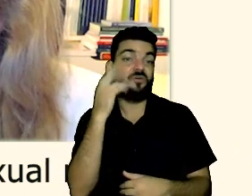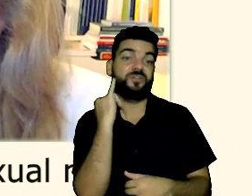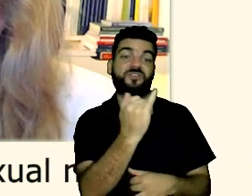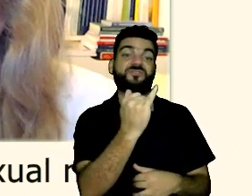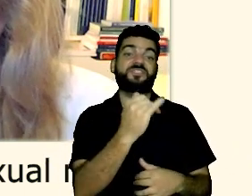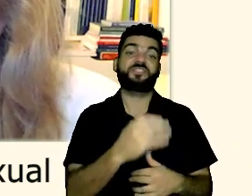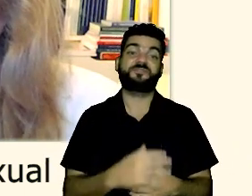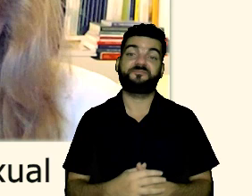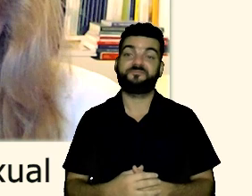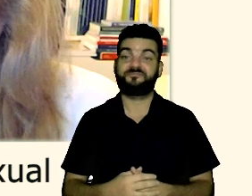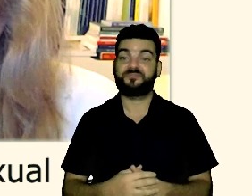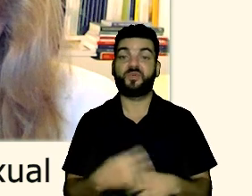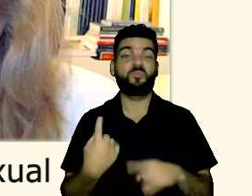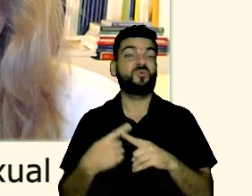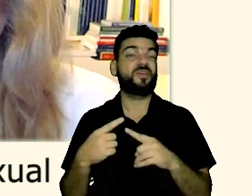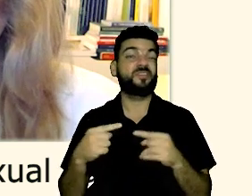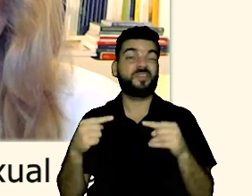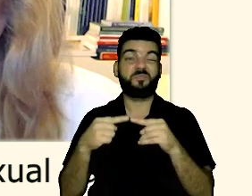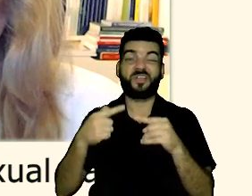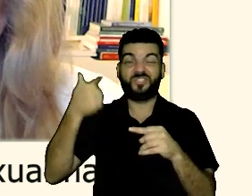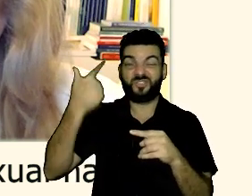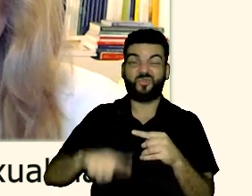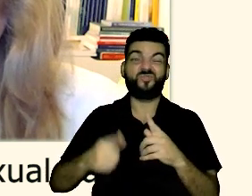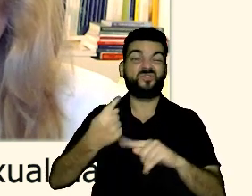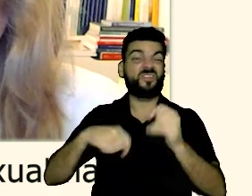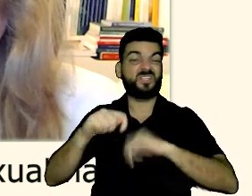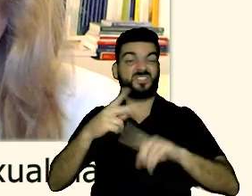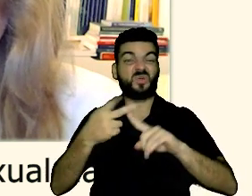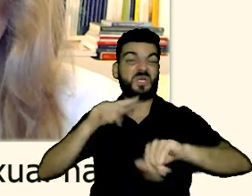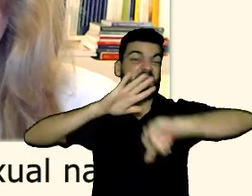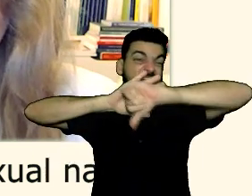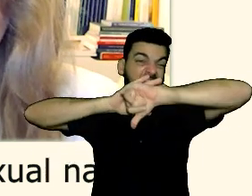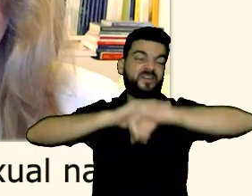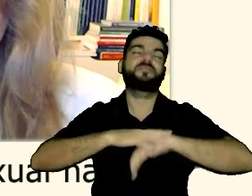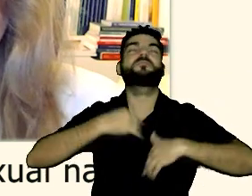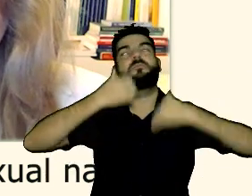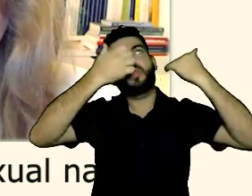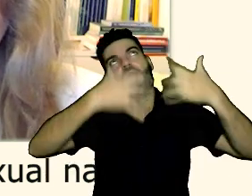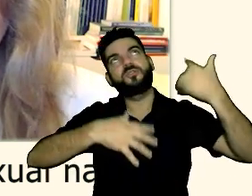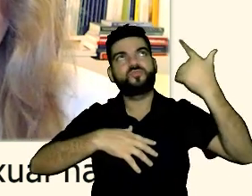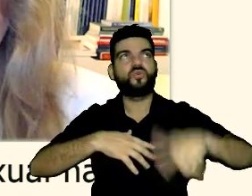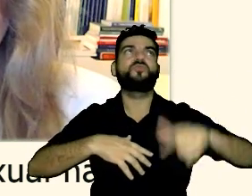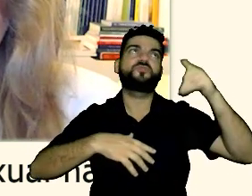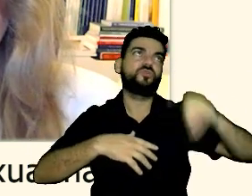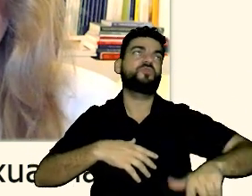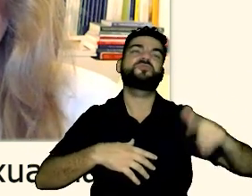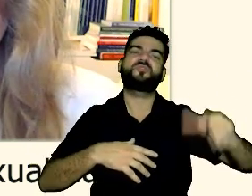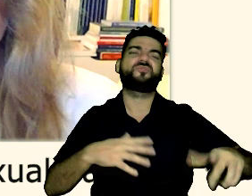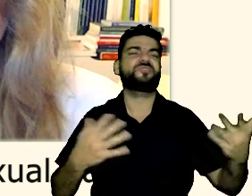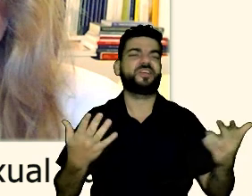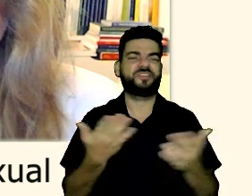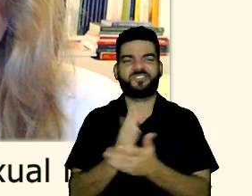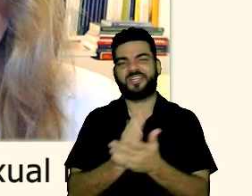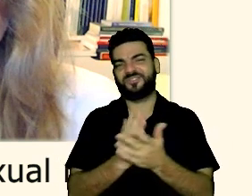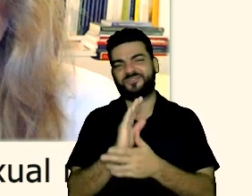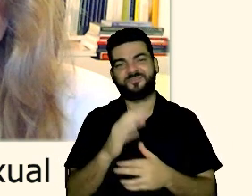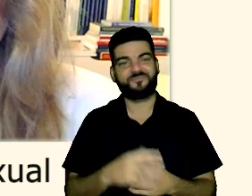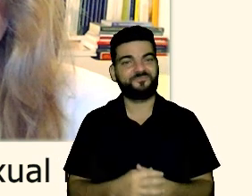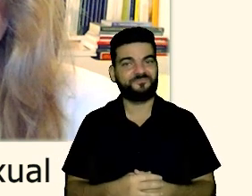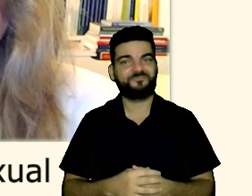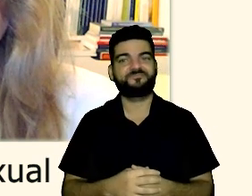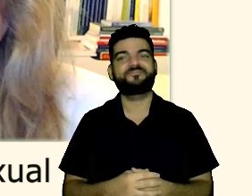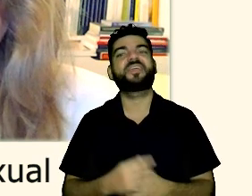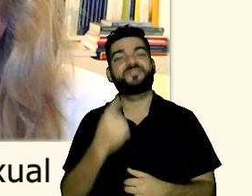da revitimização. A vítima não quer lembrar tudo o que passou e repetir todos os fatos nos procedimentos administrativos